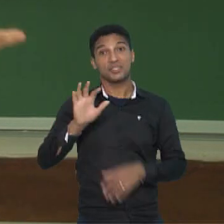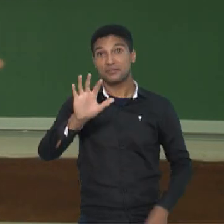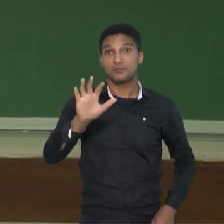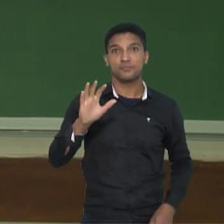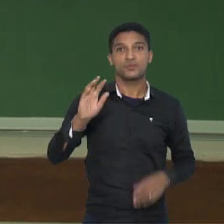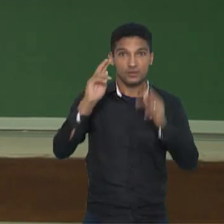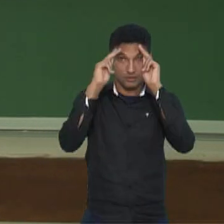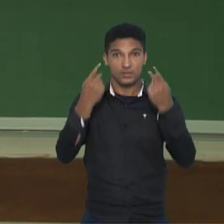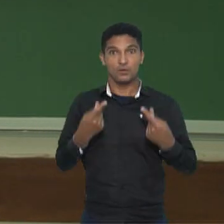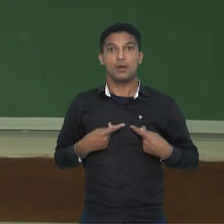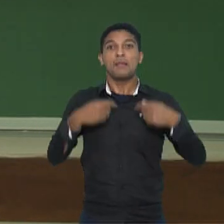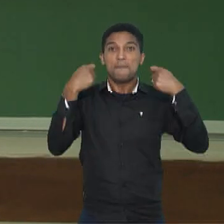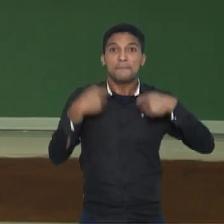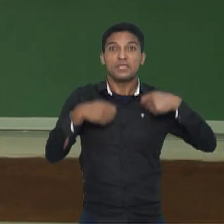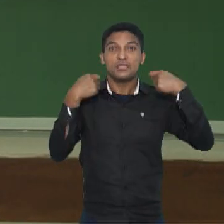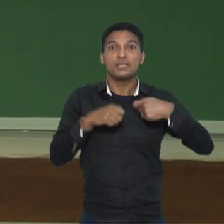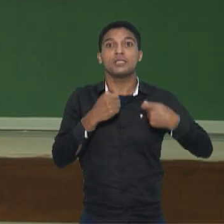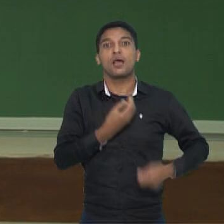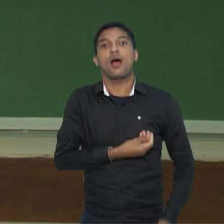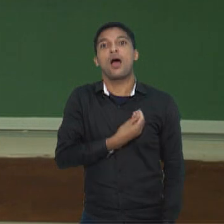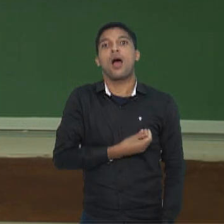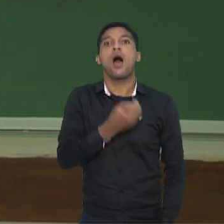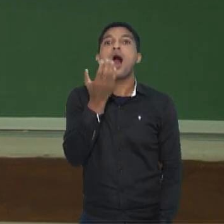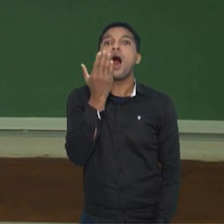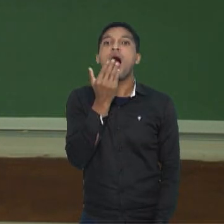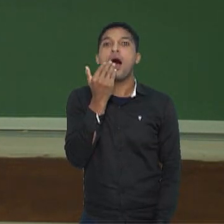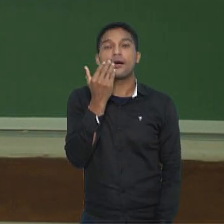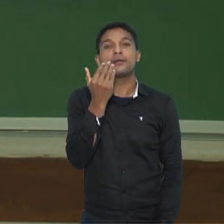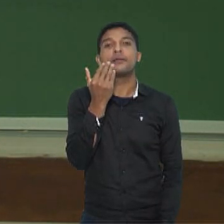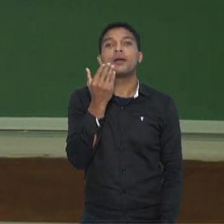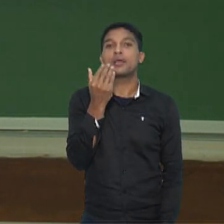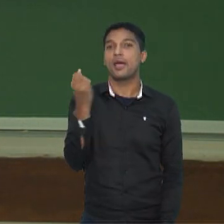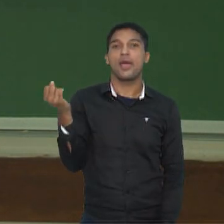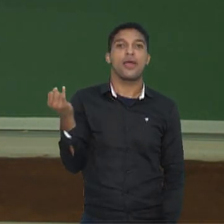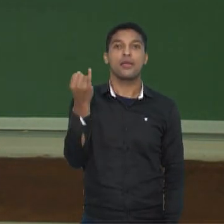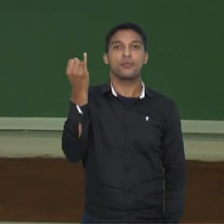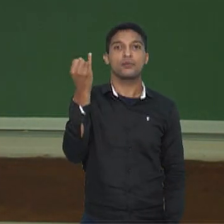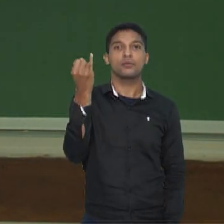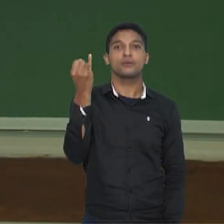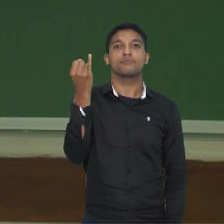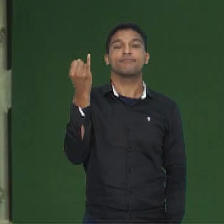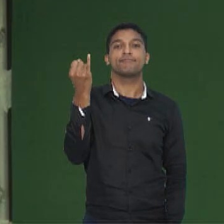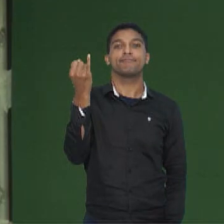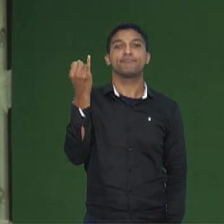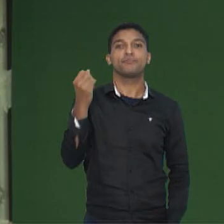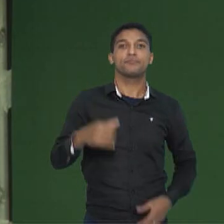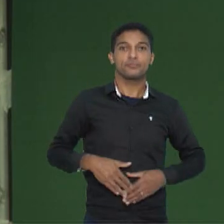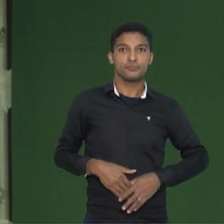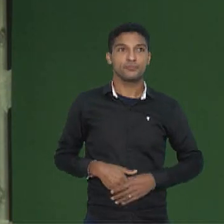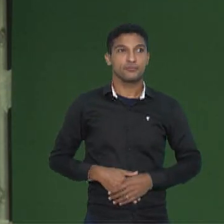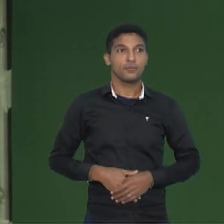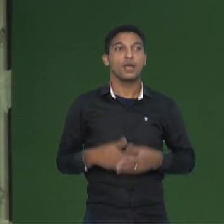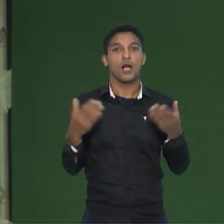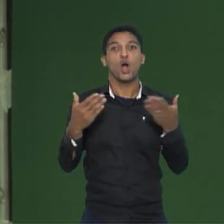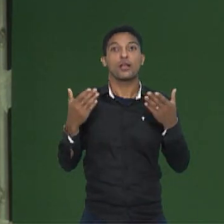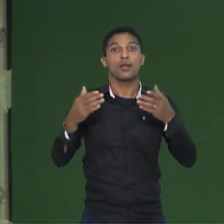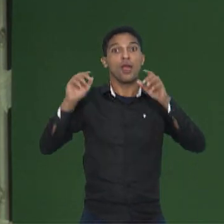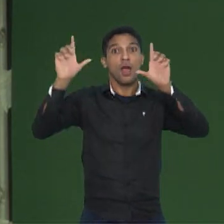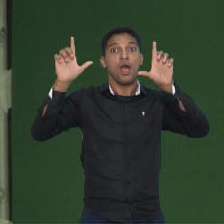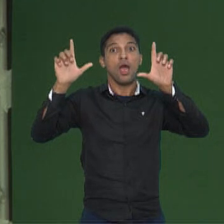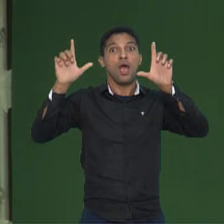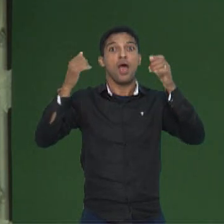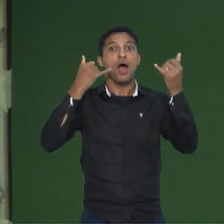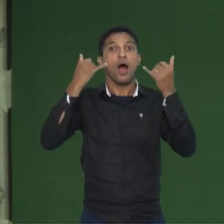é claro, necessidade básica. Peguei uma ideia aqui da Embrapa, essa referência